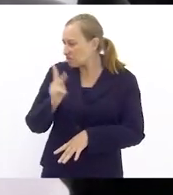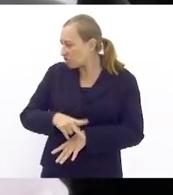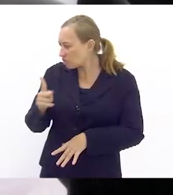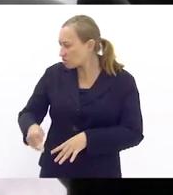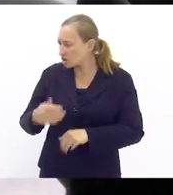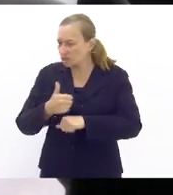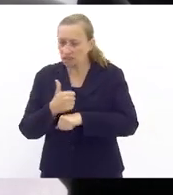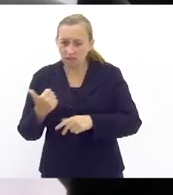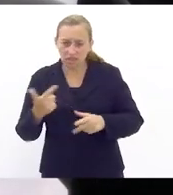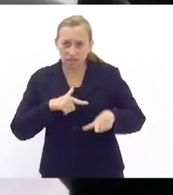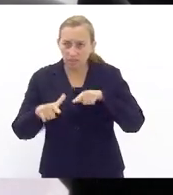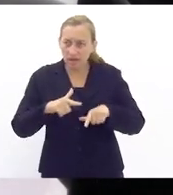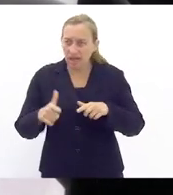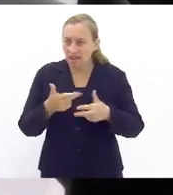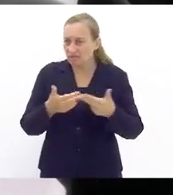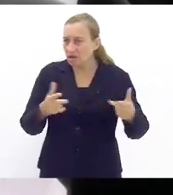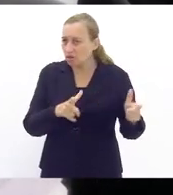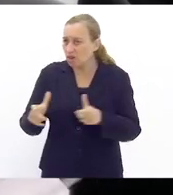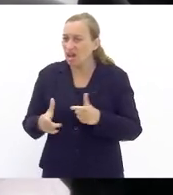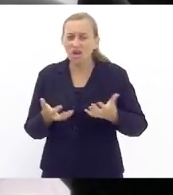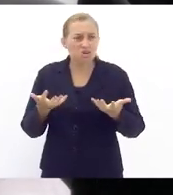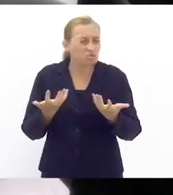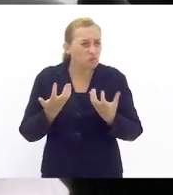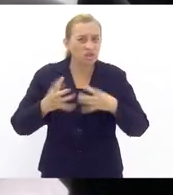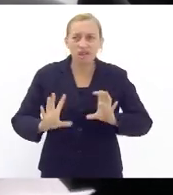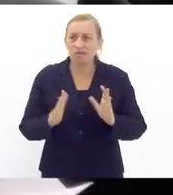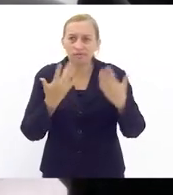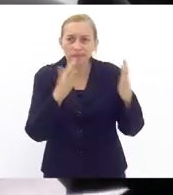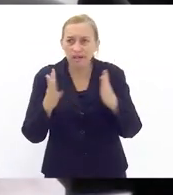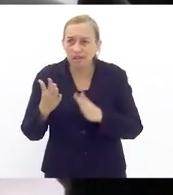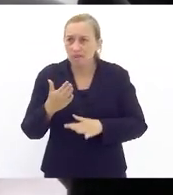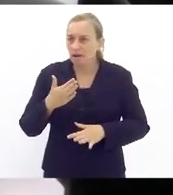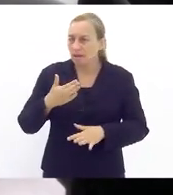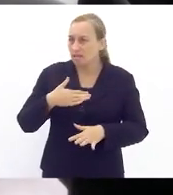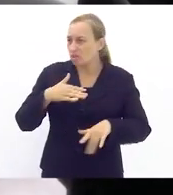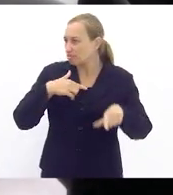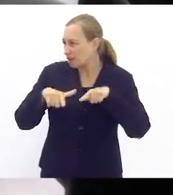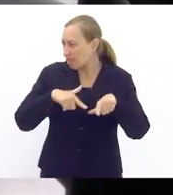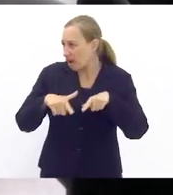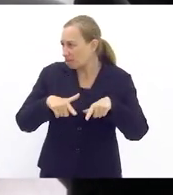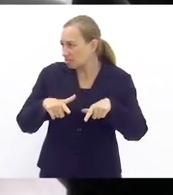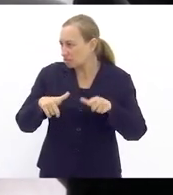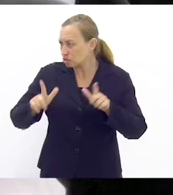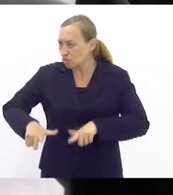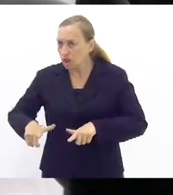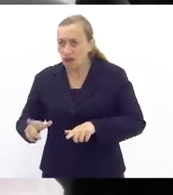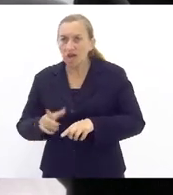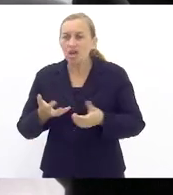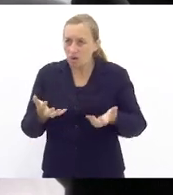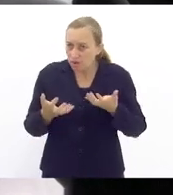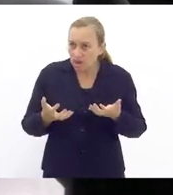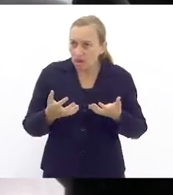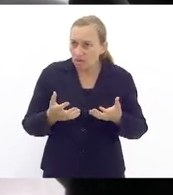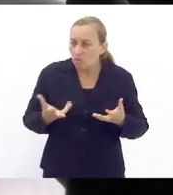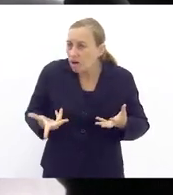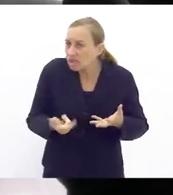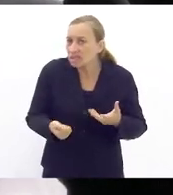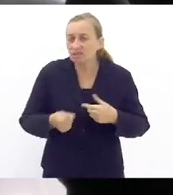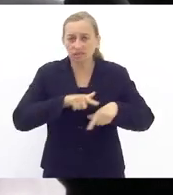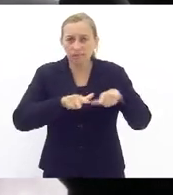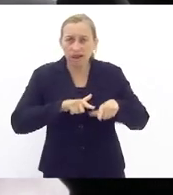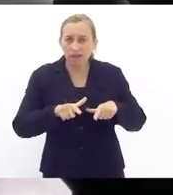nas condições adversas eu não quero parabéns né Eh pela minha força por trabalhar nessas condições que a gente trabalha eu quero condições de trabalho